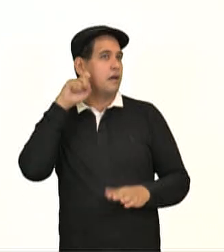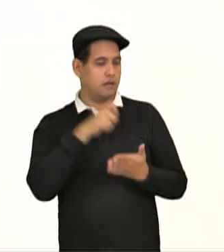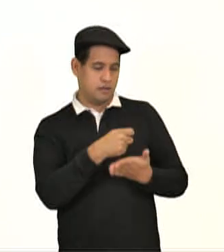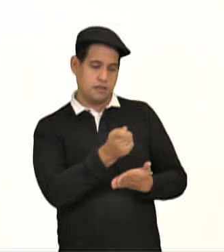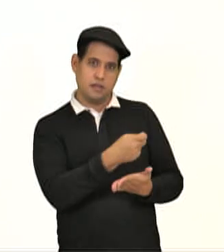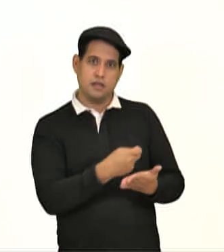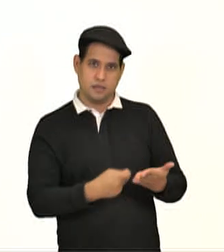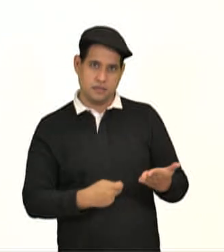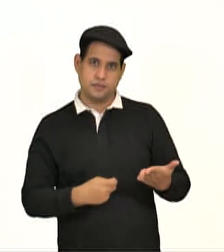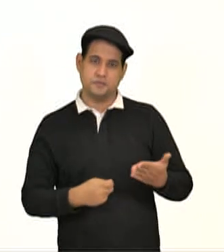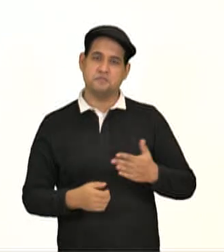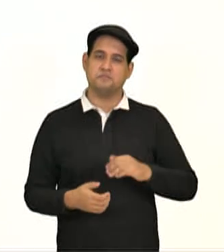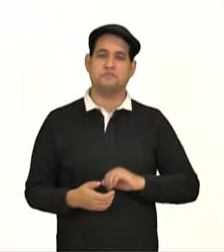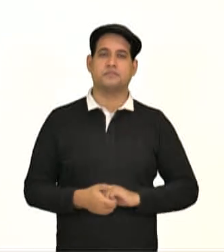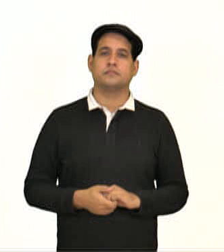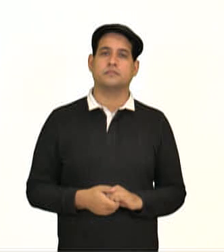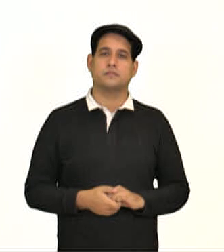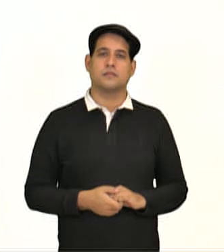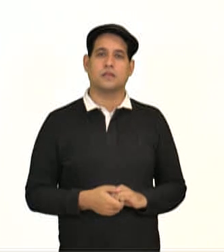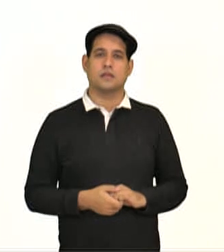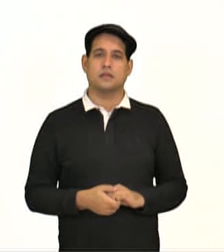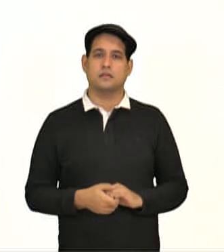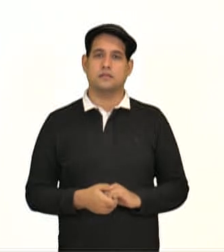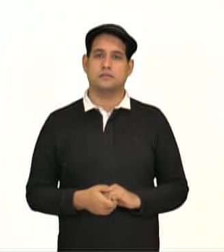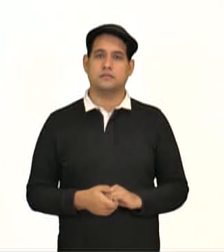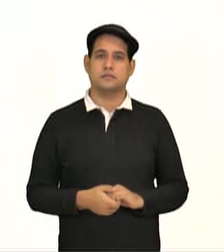em função do livro que foi